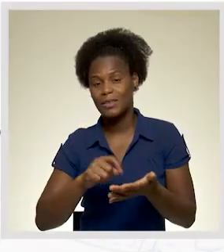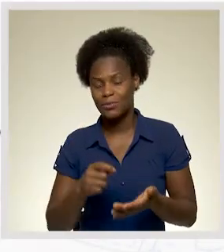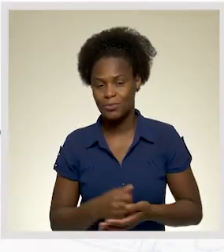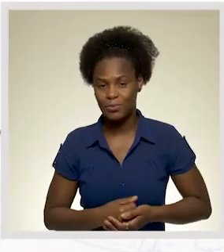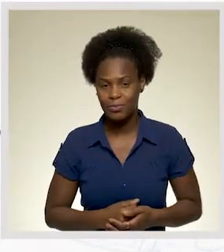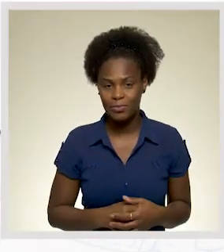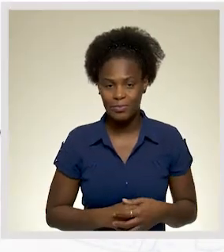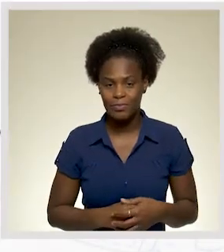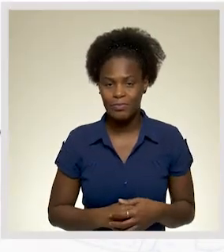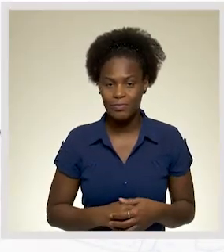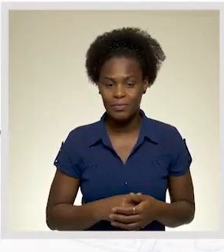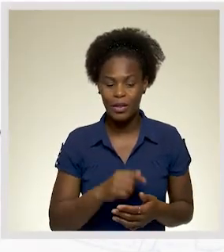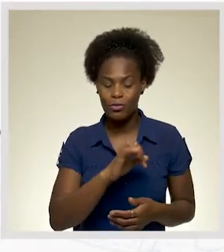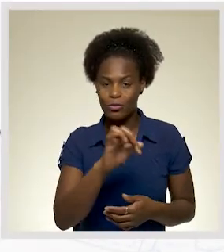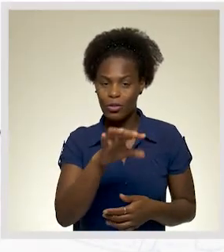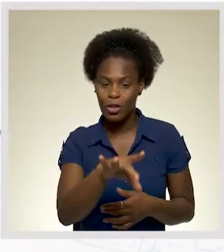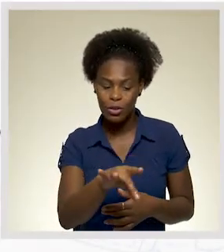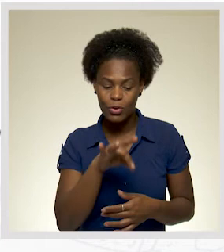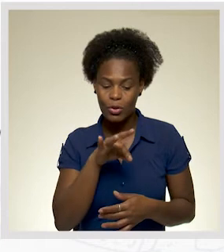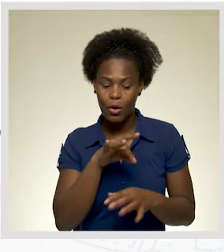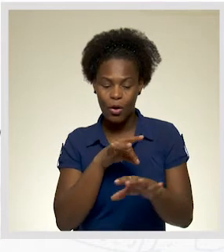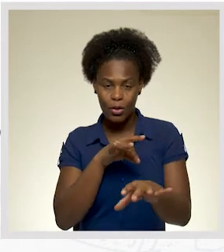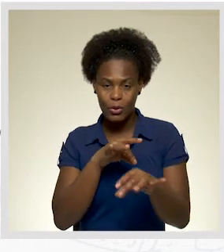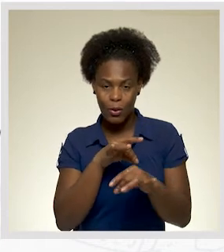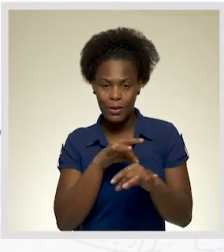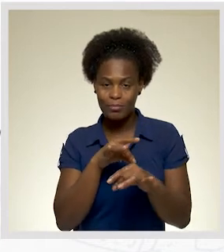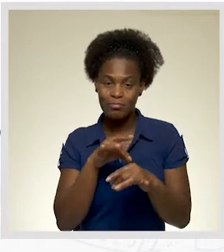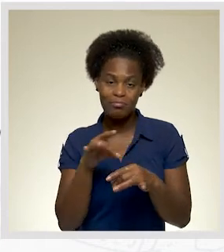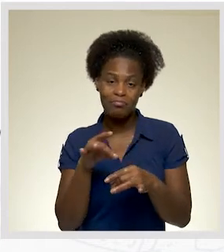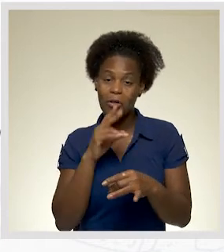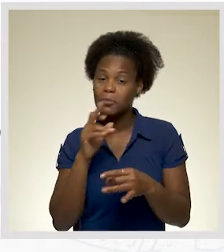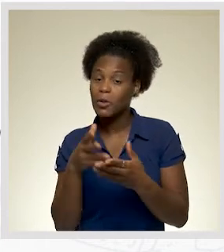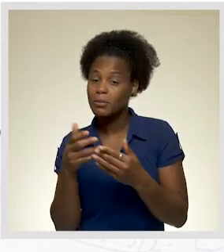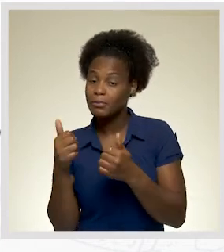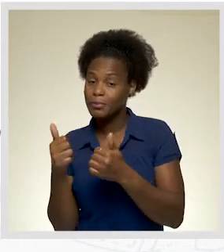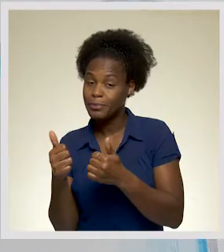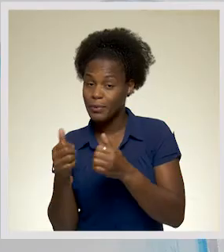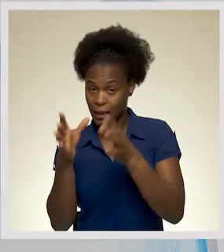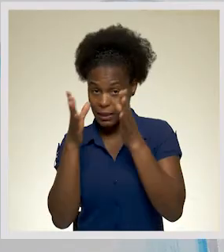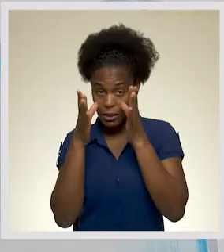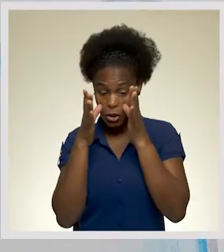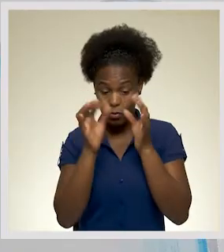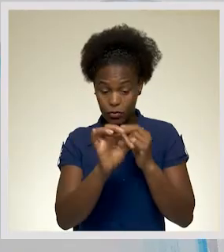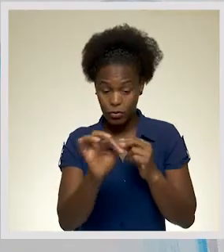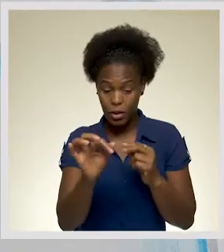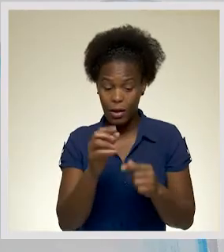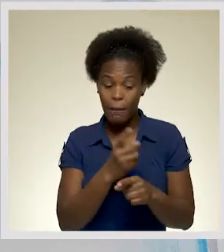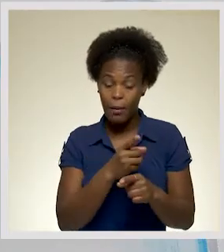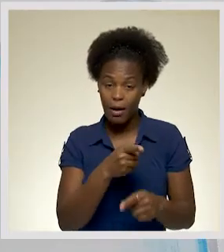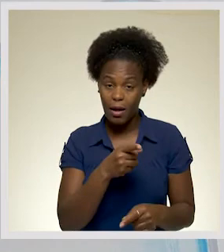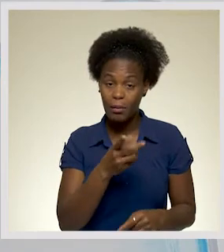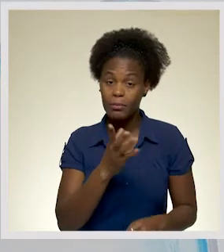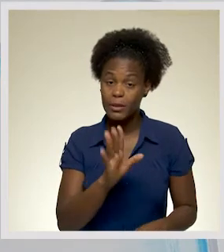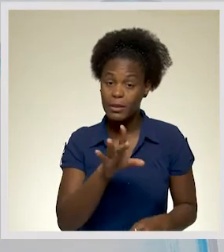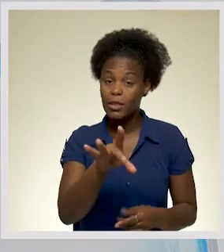Escolham a opção correta. Muita atenção, meninos. Aqui terão de escolher a